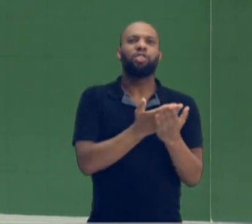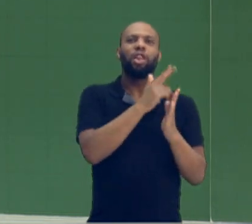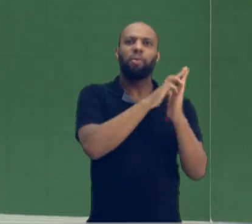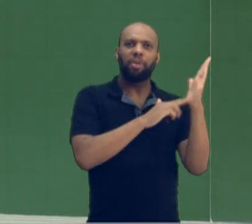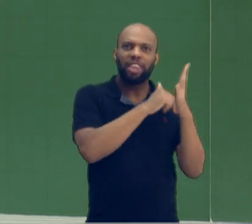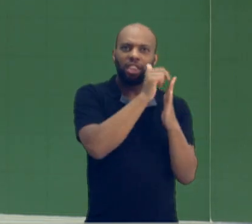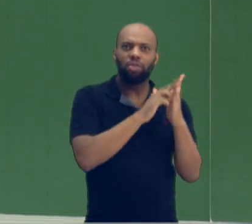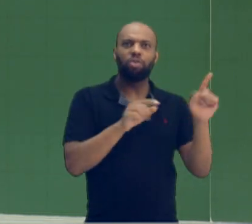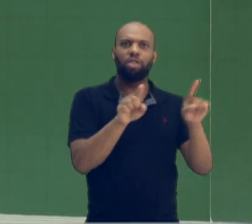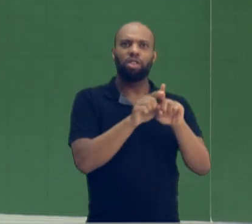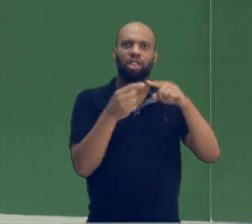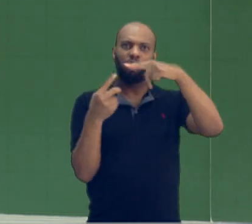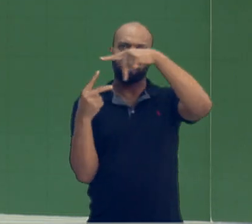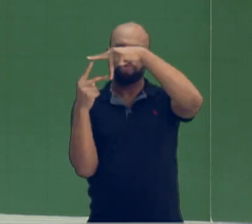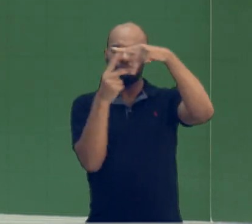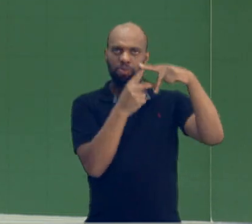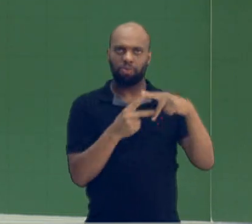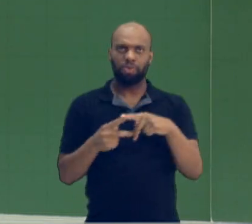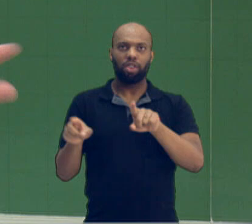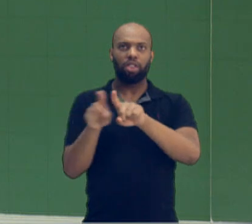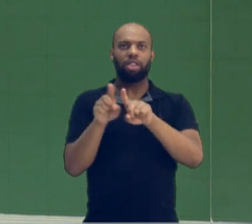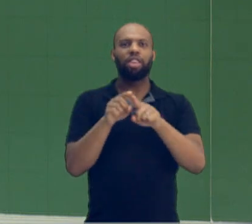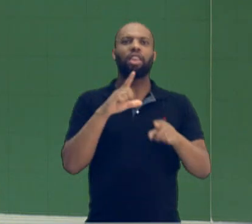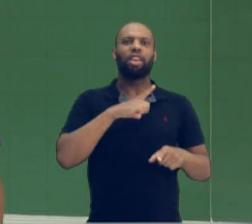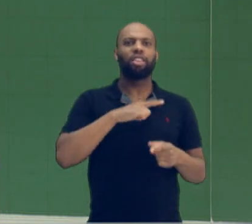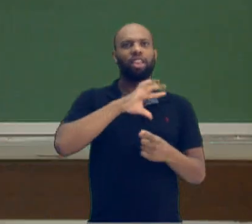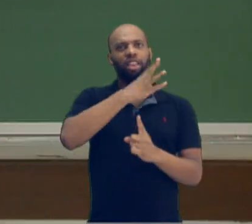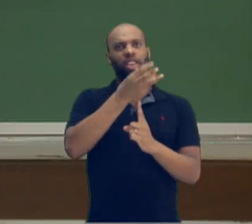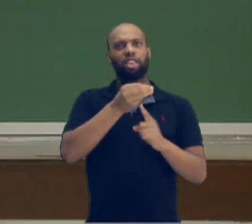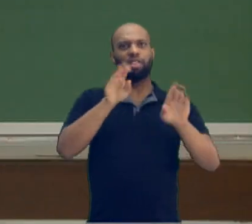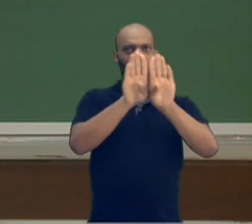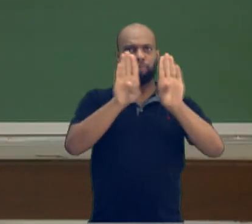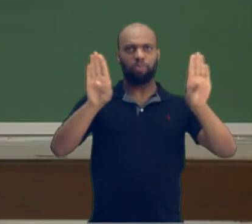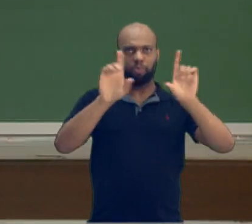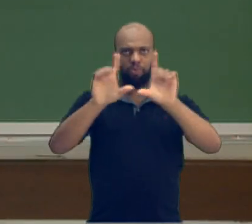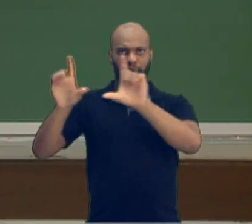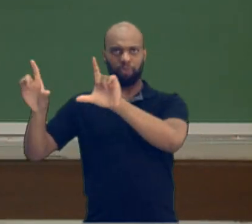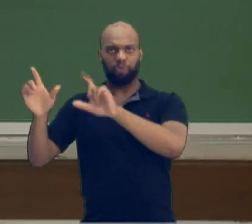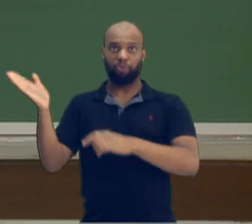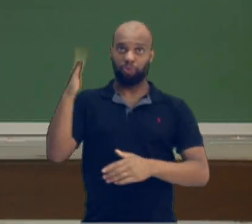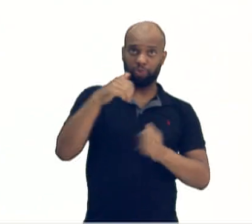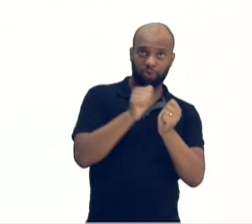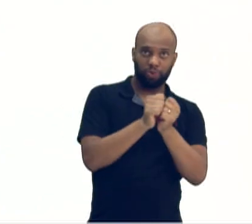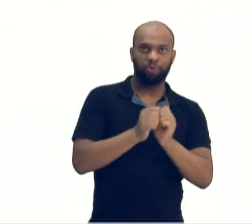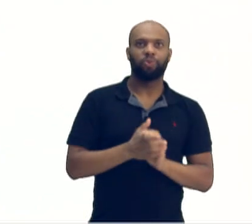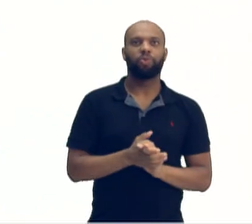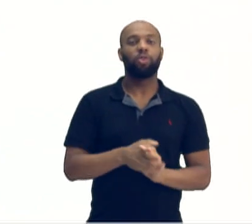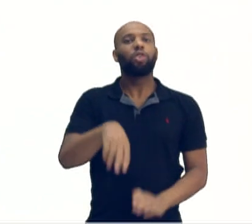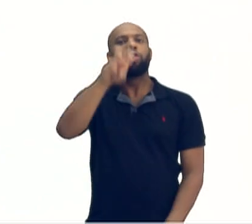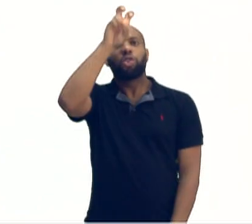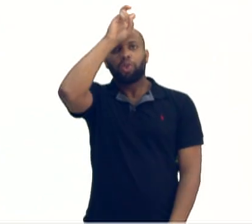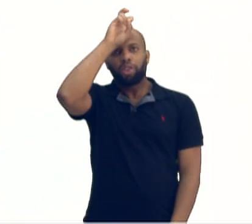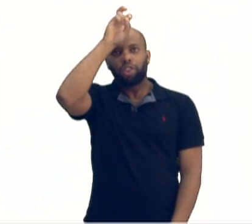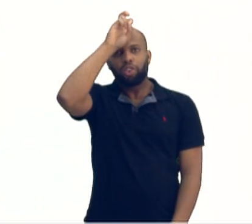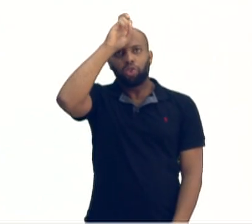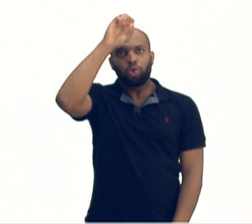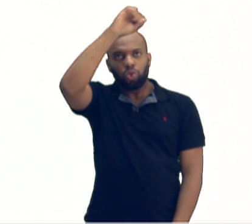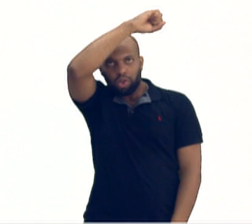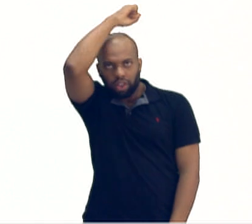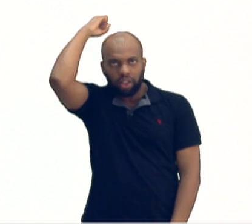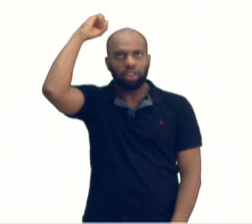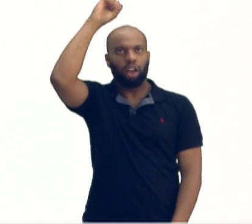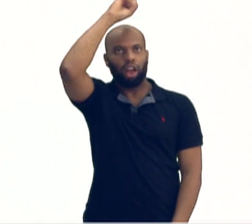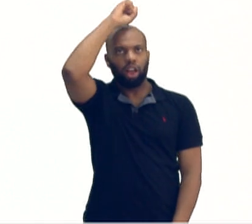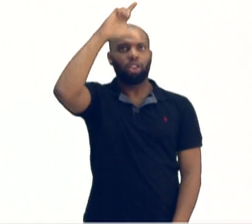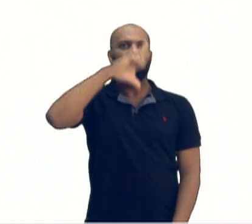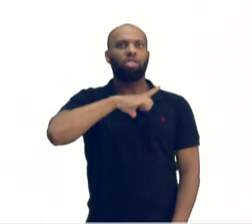mosaico, também vai ter um pouquinho de arte mural, tá bom? Então, vem comigo! No Egito, o sagrado era cultivado